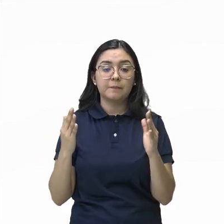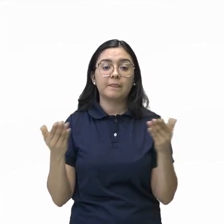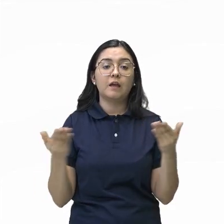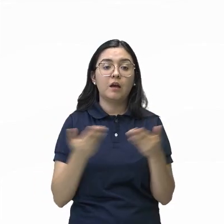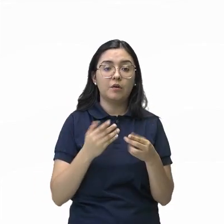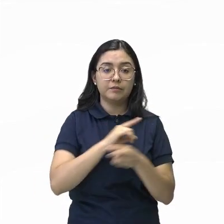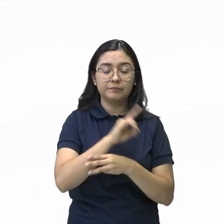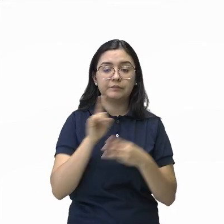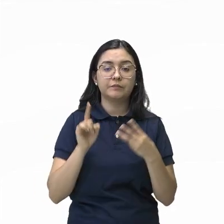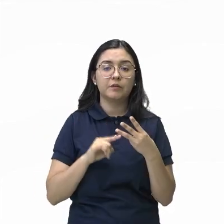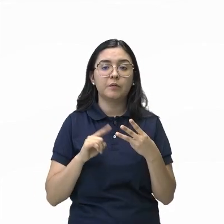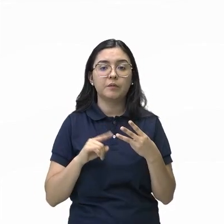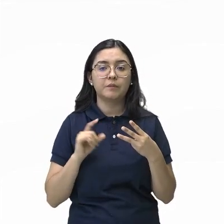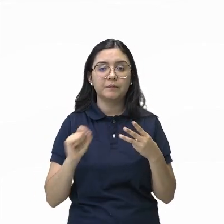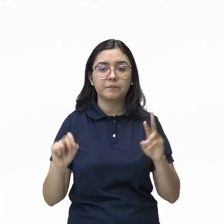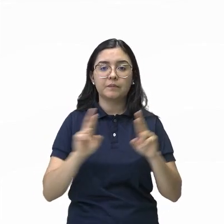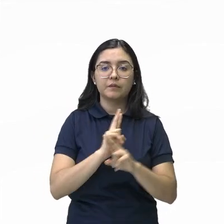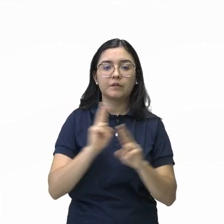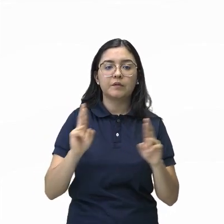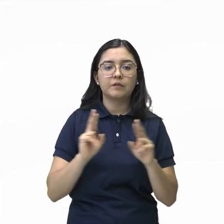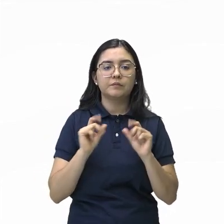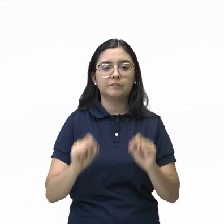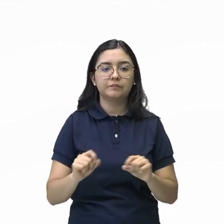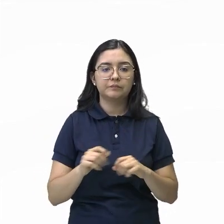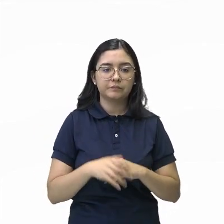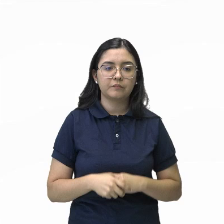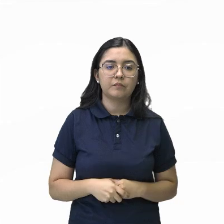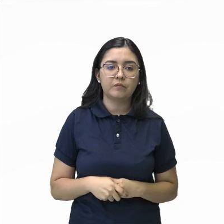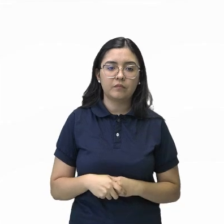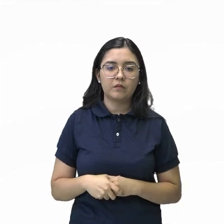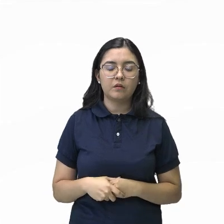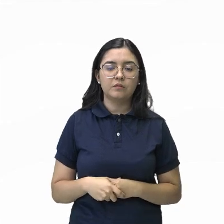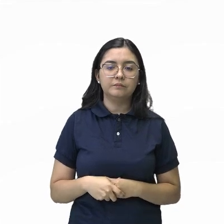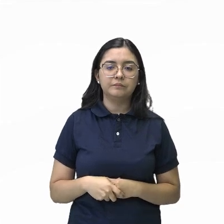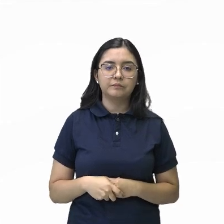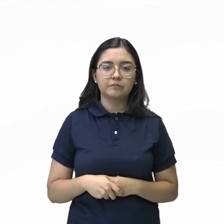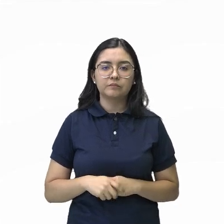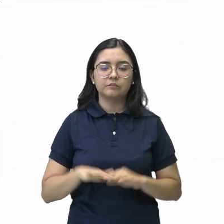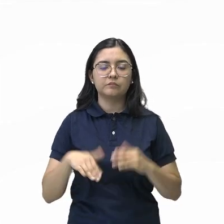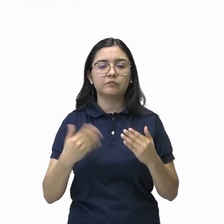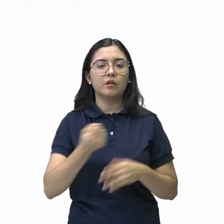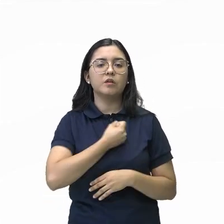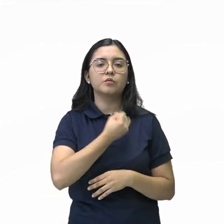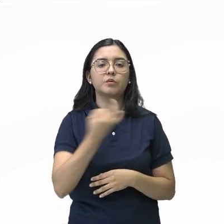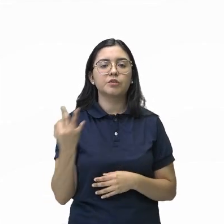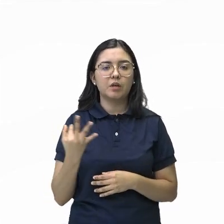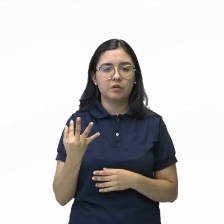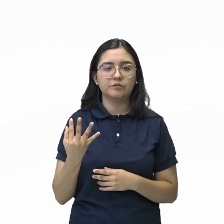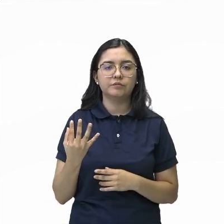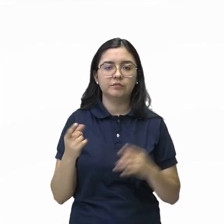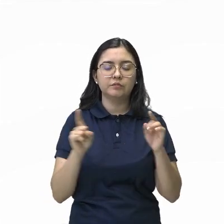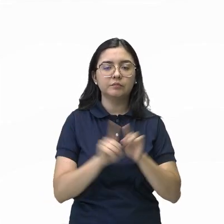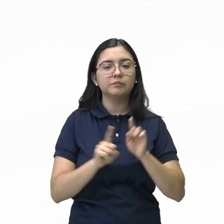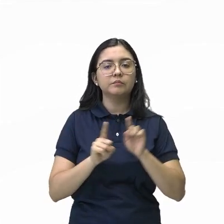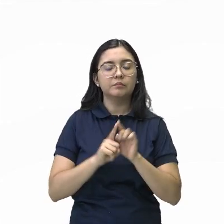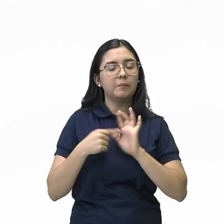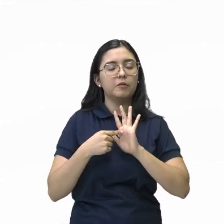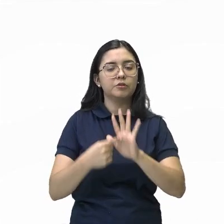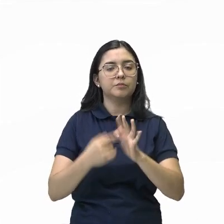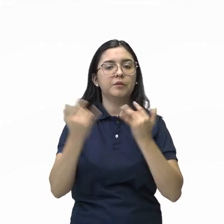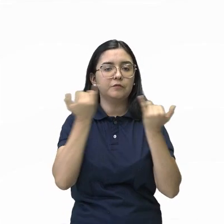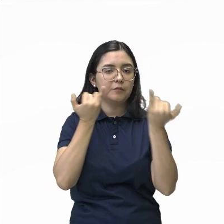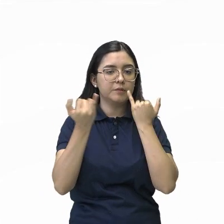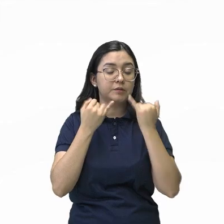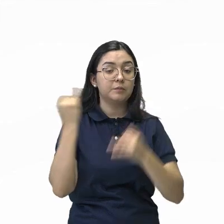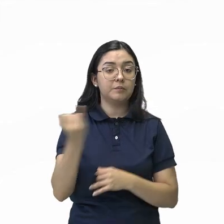aí uma questão, né, com relação aos números, tá? Então, isso traz aí uma informação para a gente bastante relevante